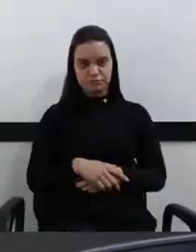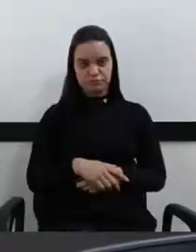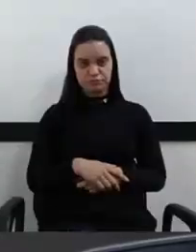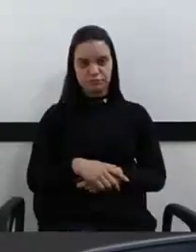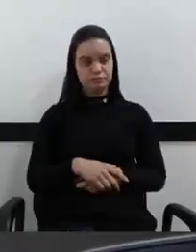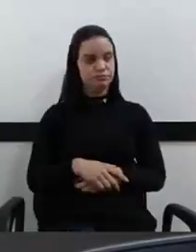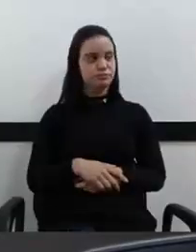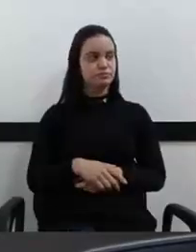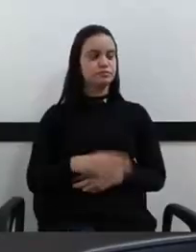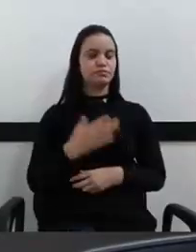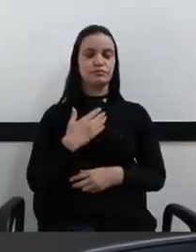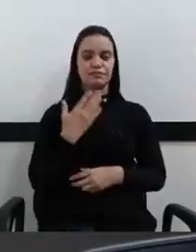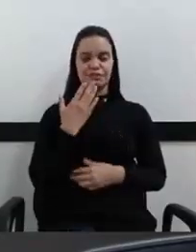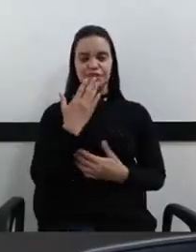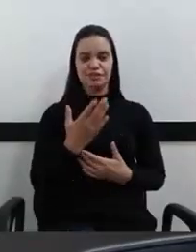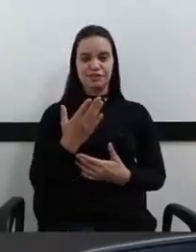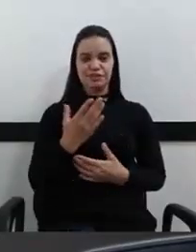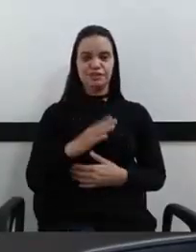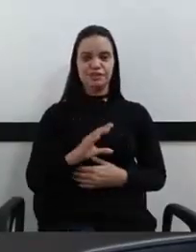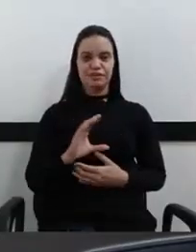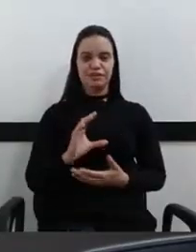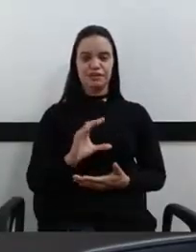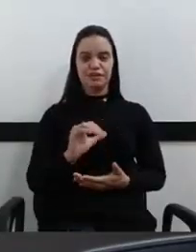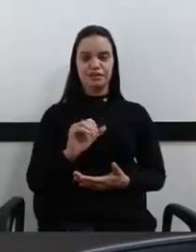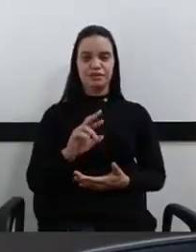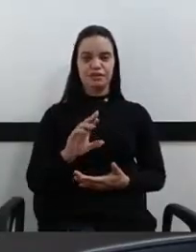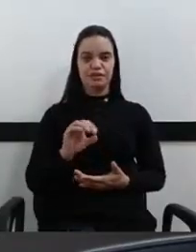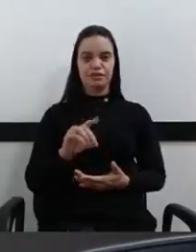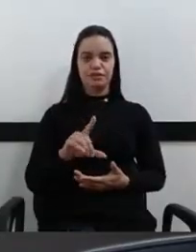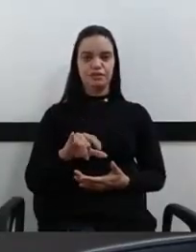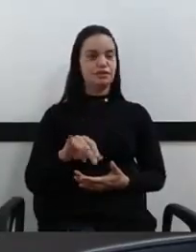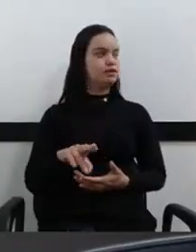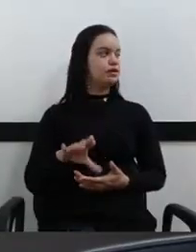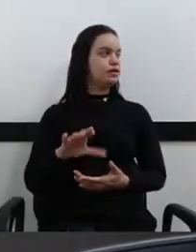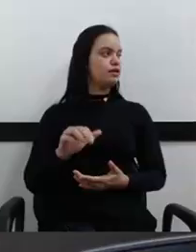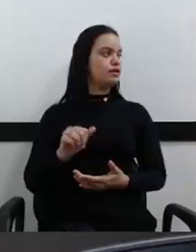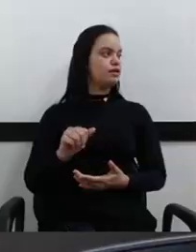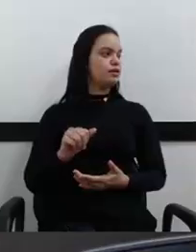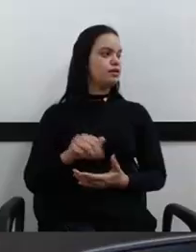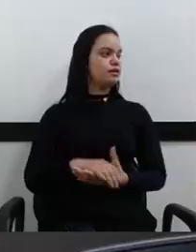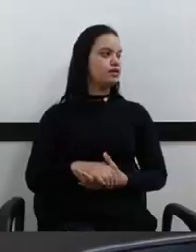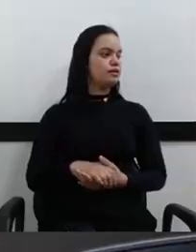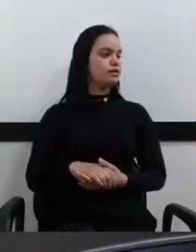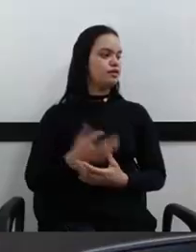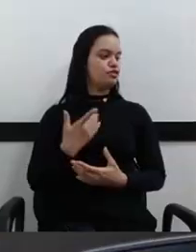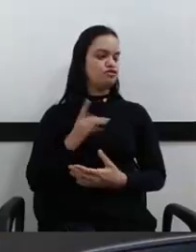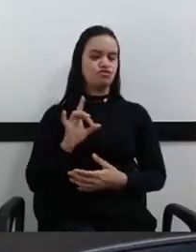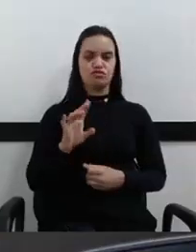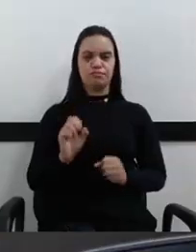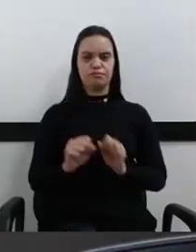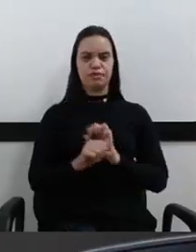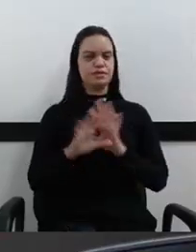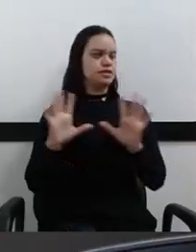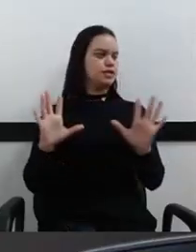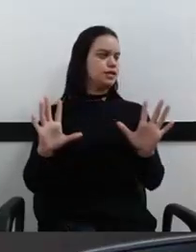Desde logo agradecendo a ajuda da excelentíssima conselheira Carolina Rangel pelos esclarecimentos que eu pedi a